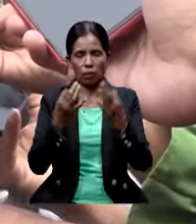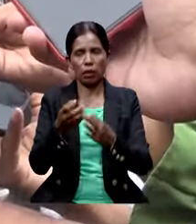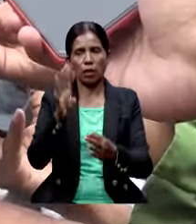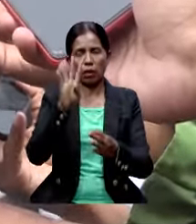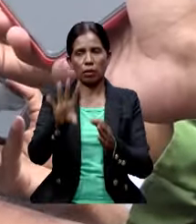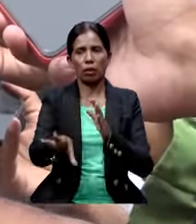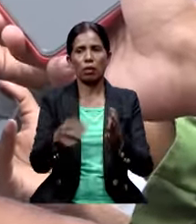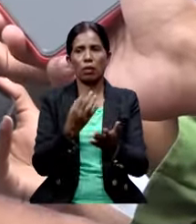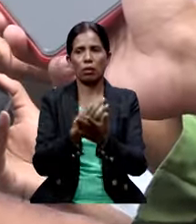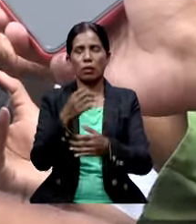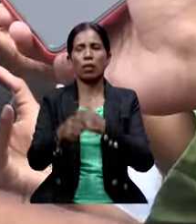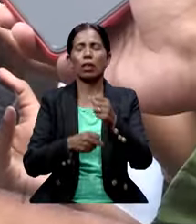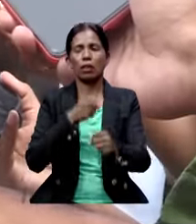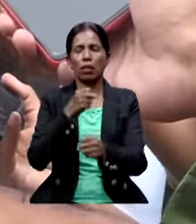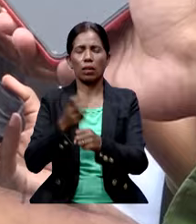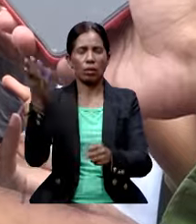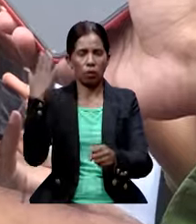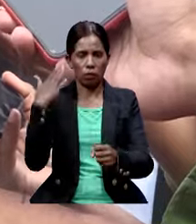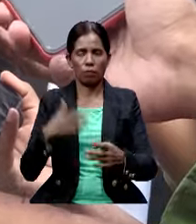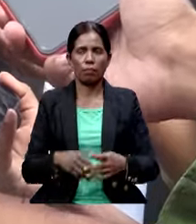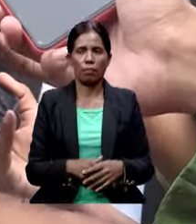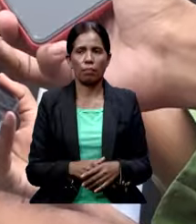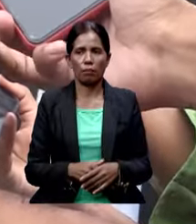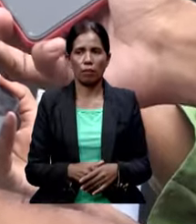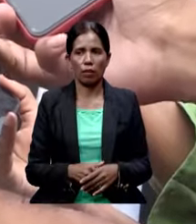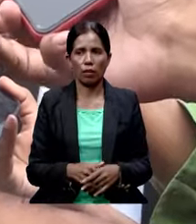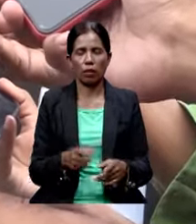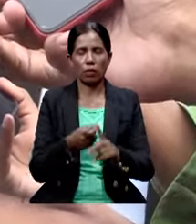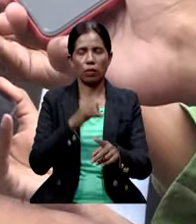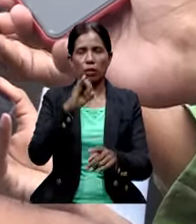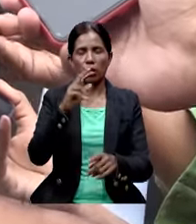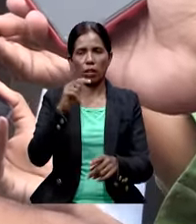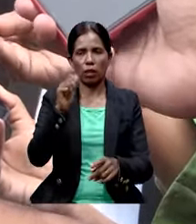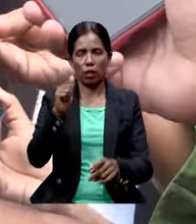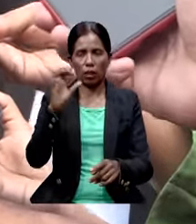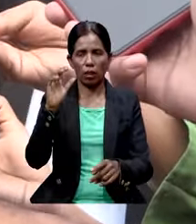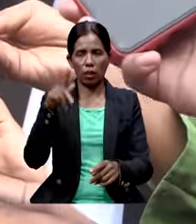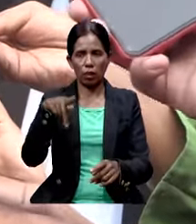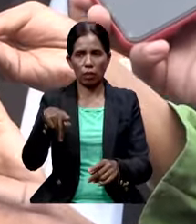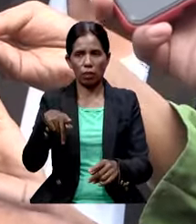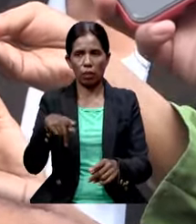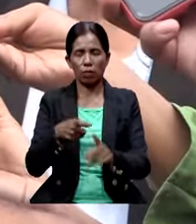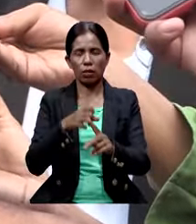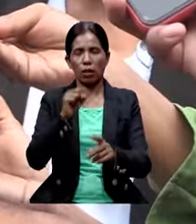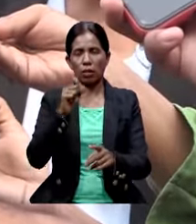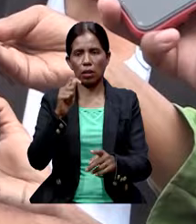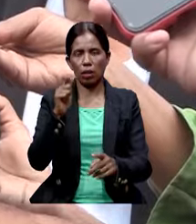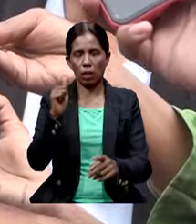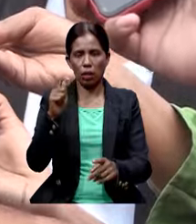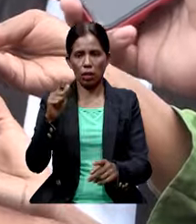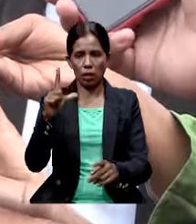tena kompensasi e tinang kotu kliuba e ne husi inap liusi statal ya inap